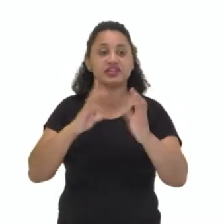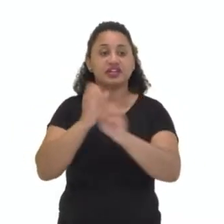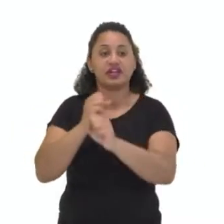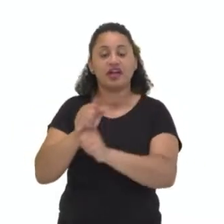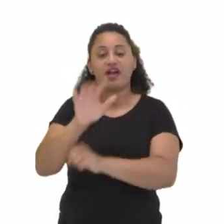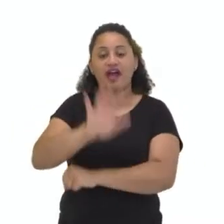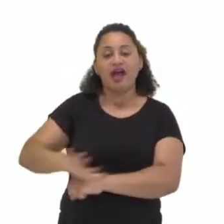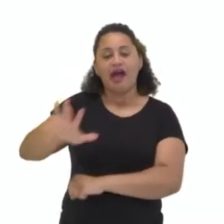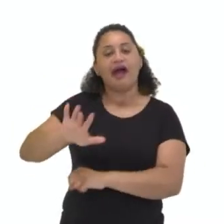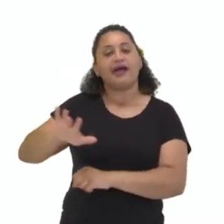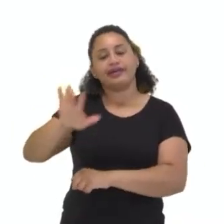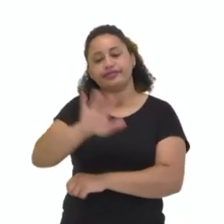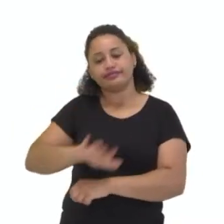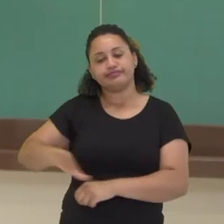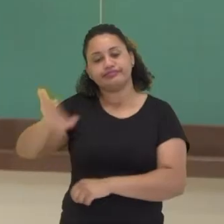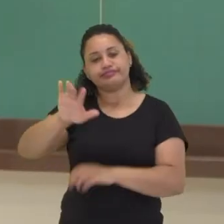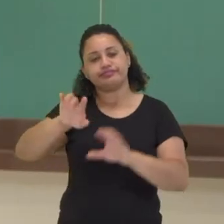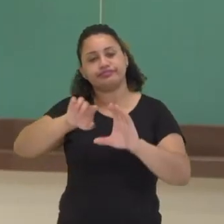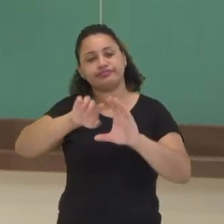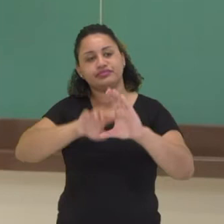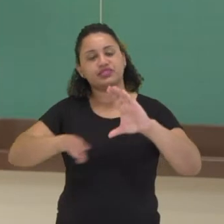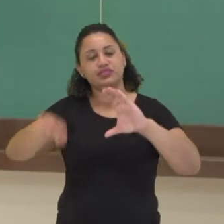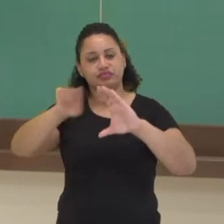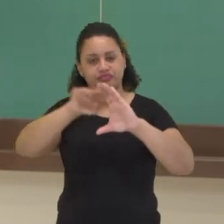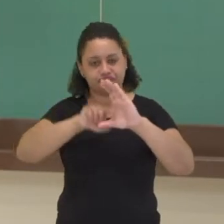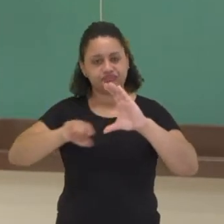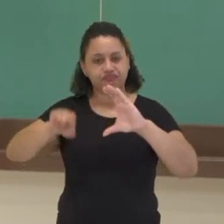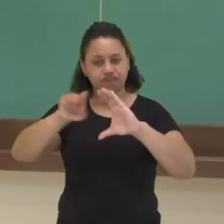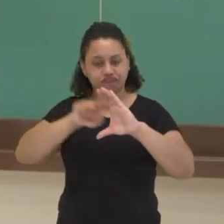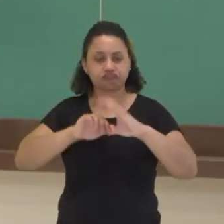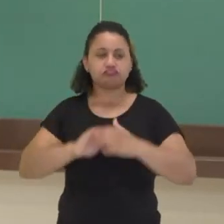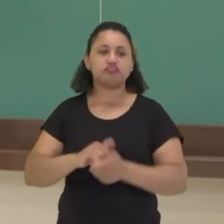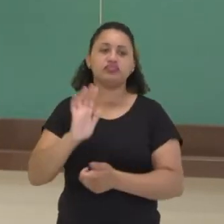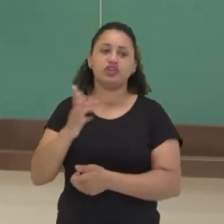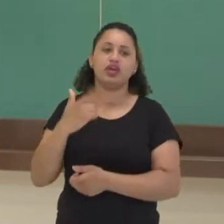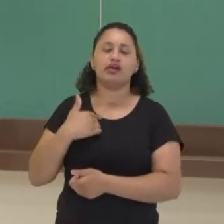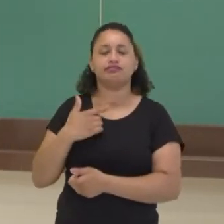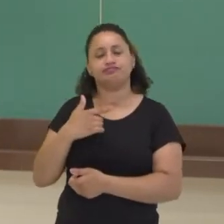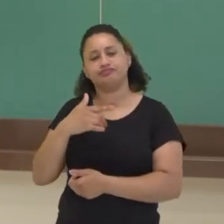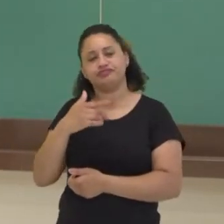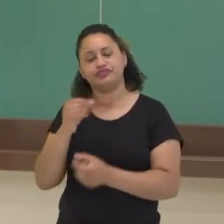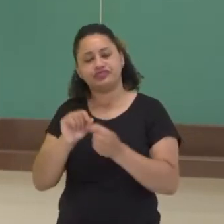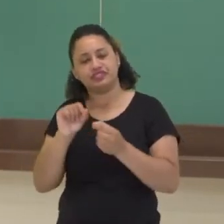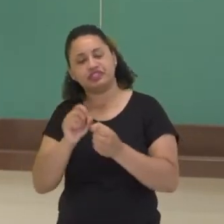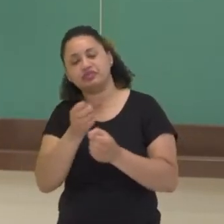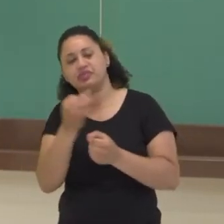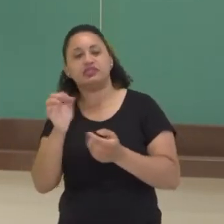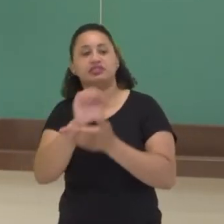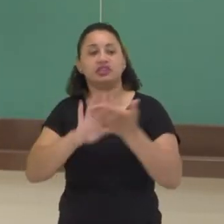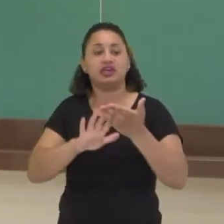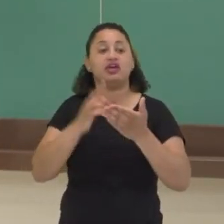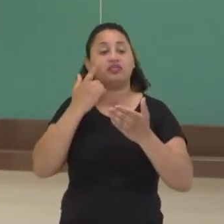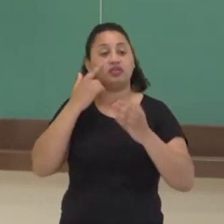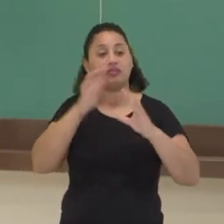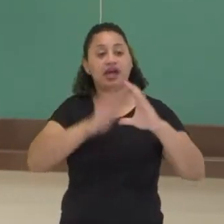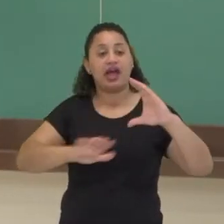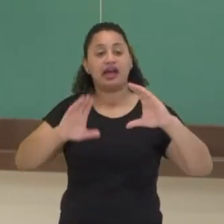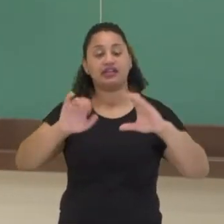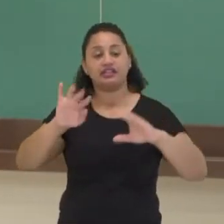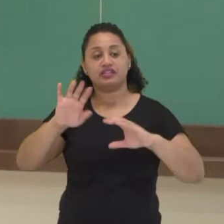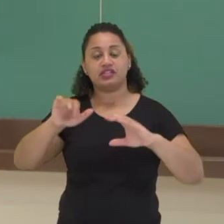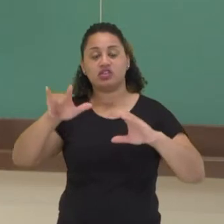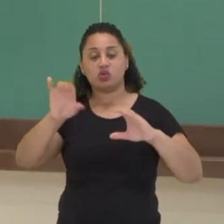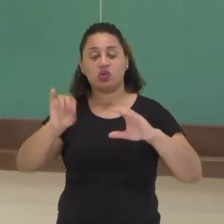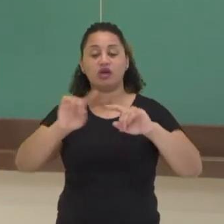do setor circular. Nós já vimos vários exercícios, já vimos a área do círculo. Agora a gente vai ver sobre